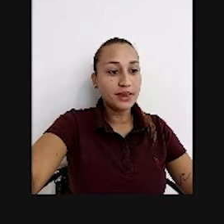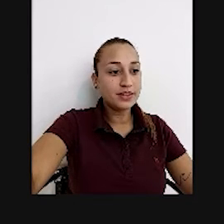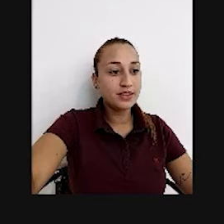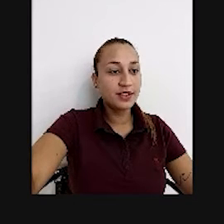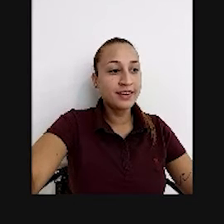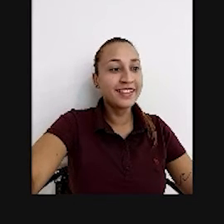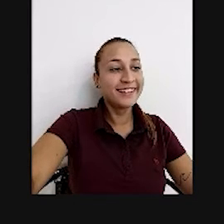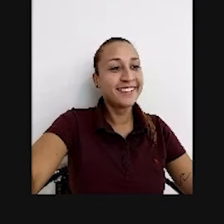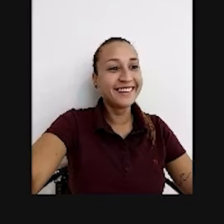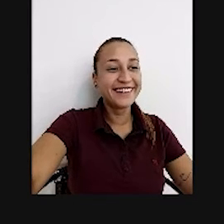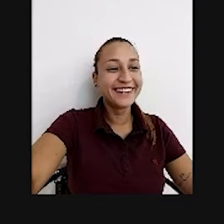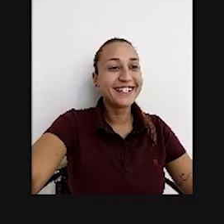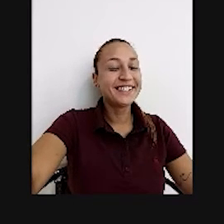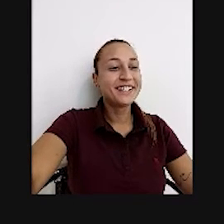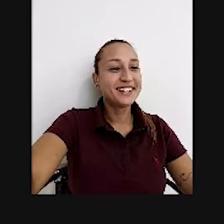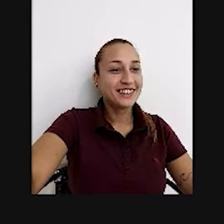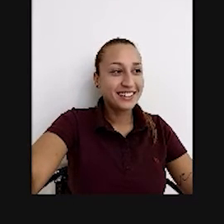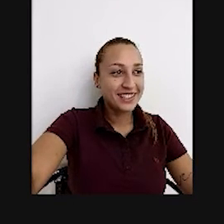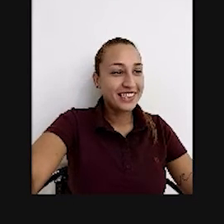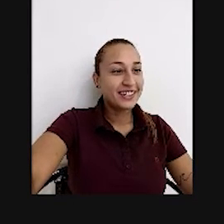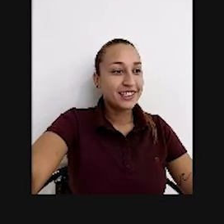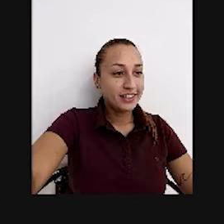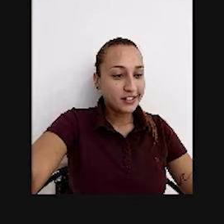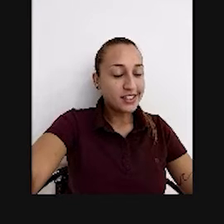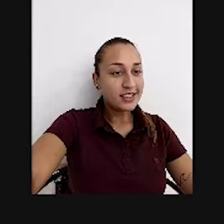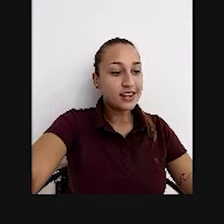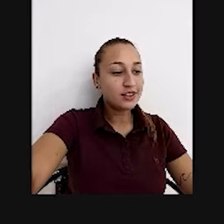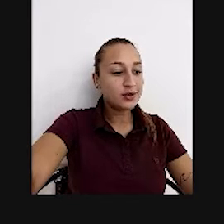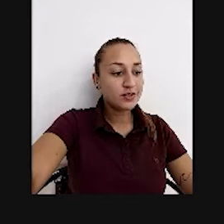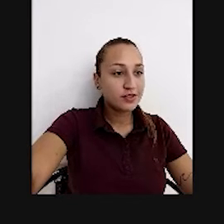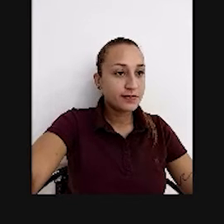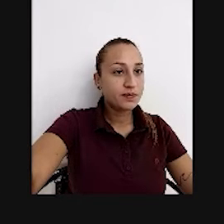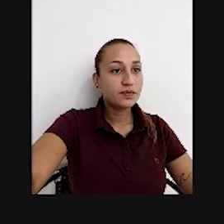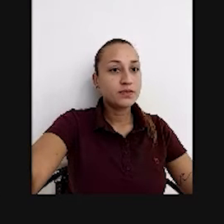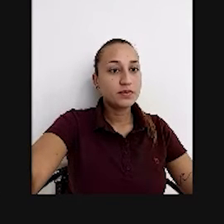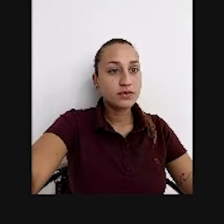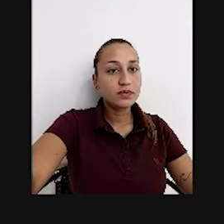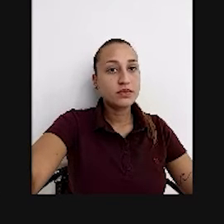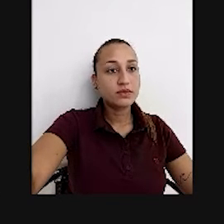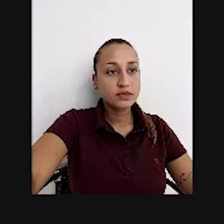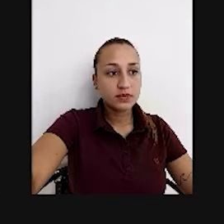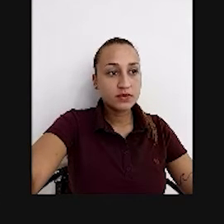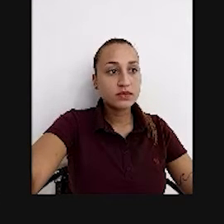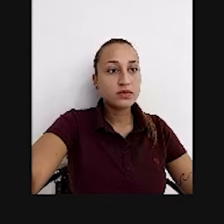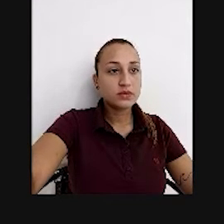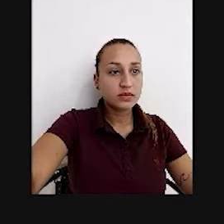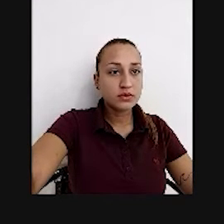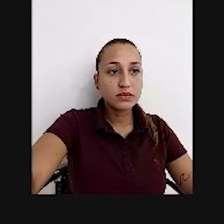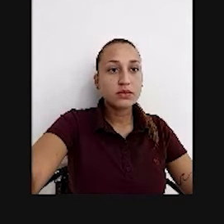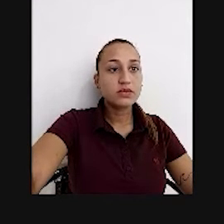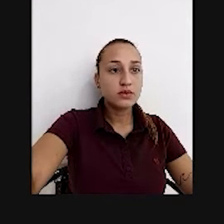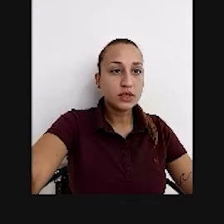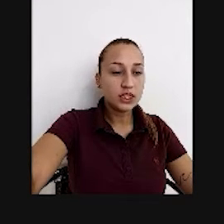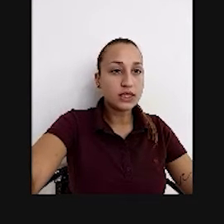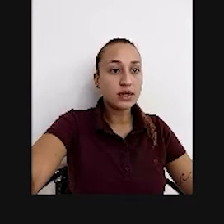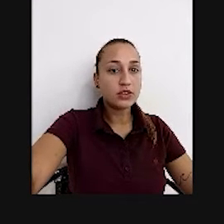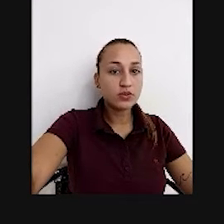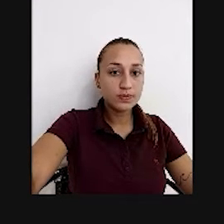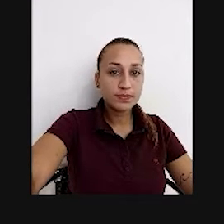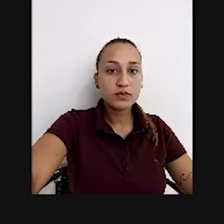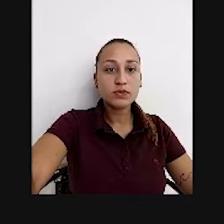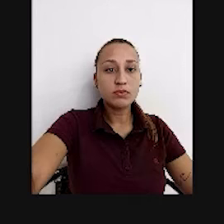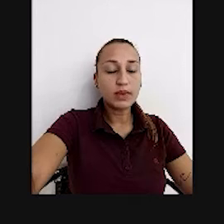consumo de combustível, de energia, enfim, né? E do produto também fica mais barato, tem menos material, ele fica